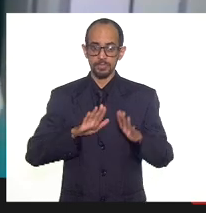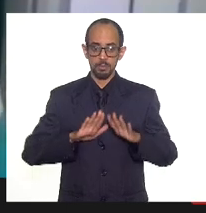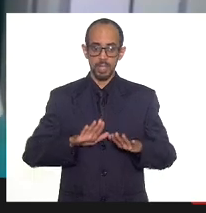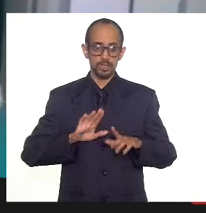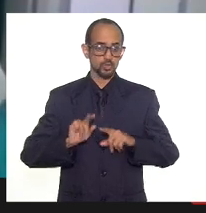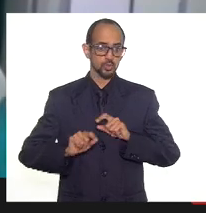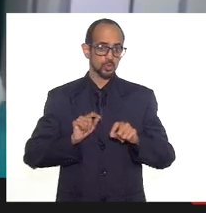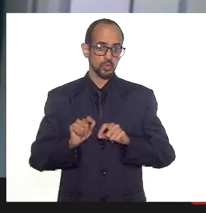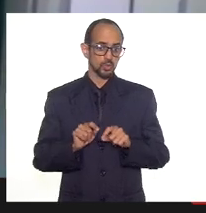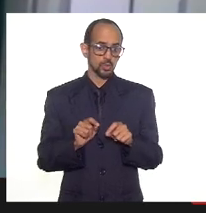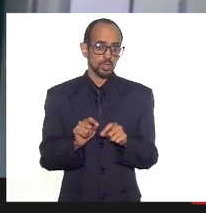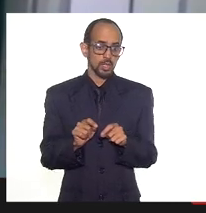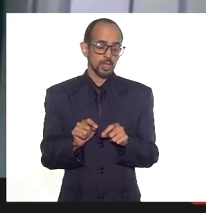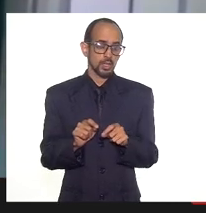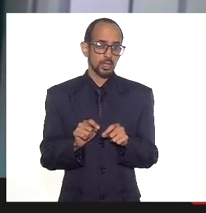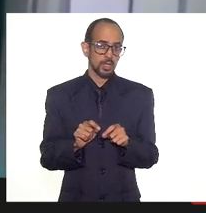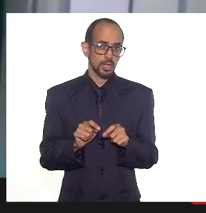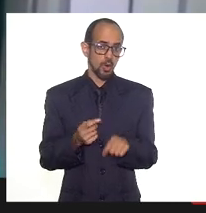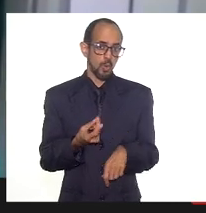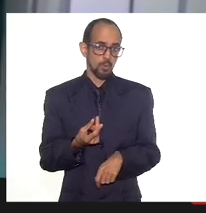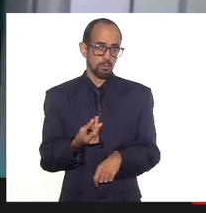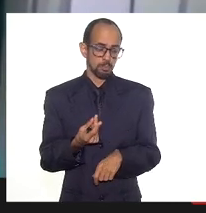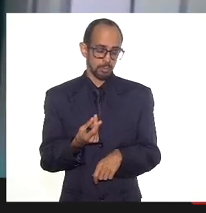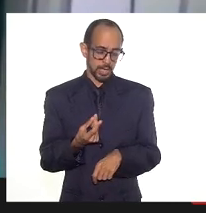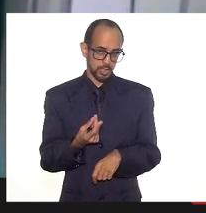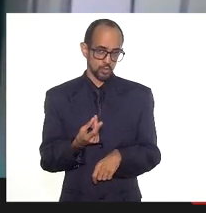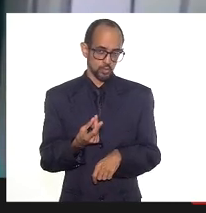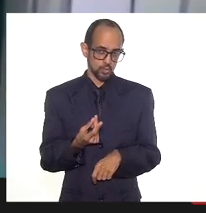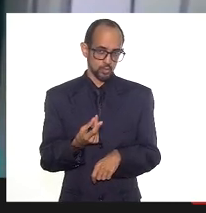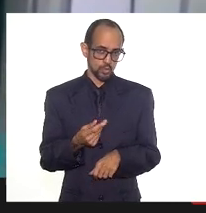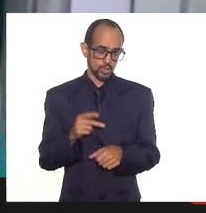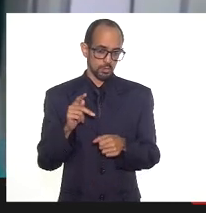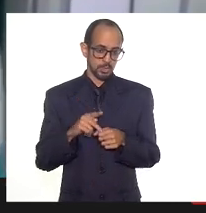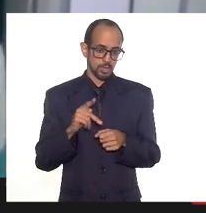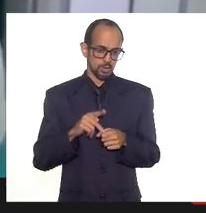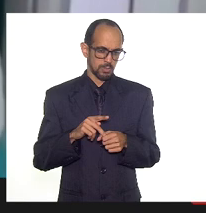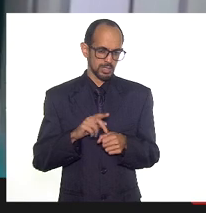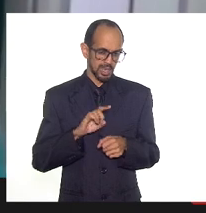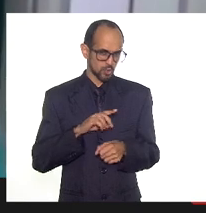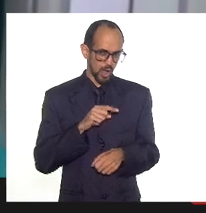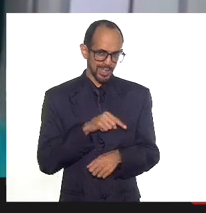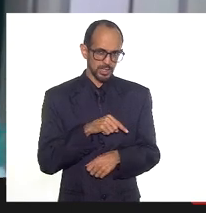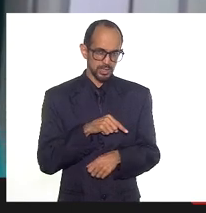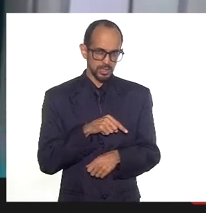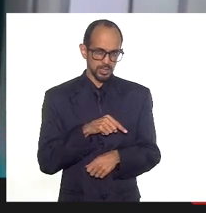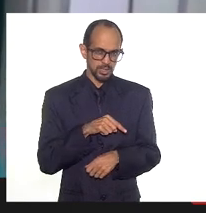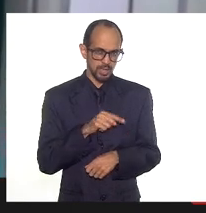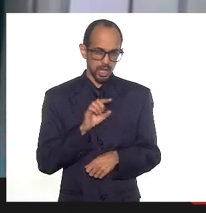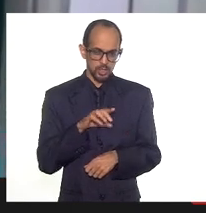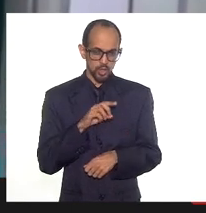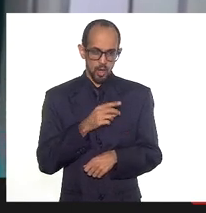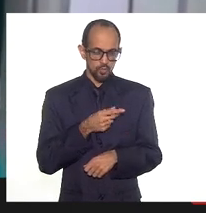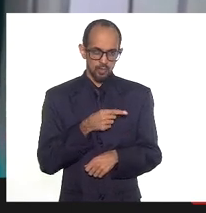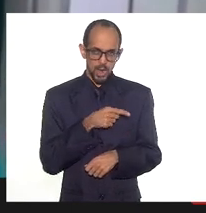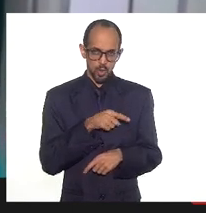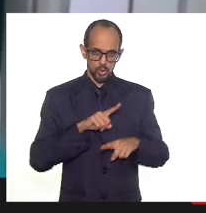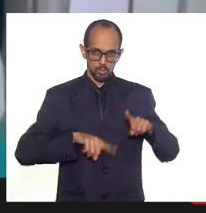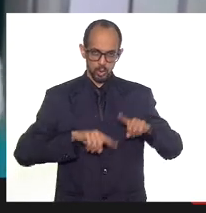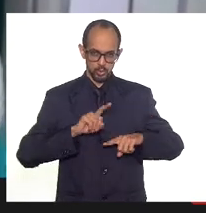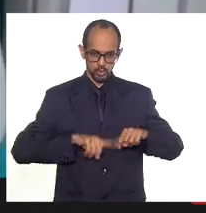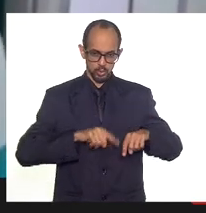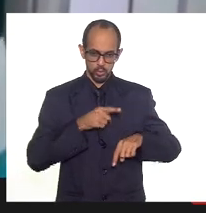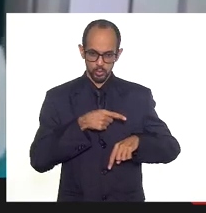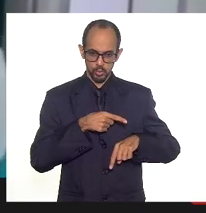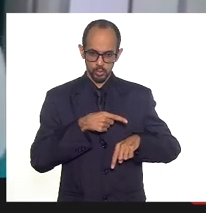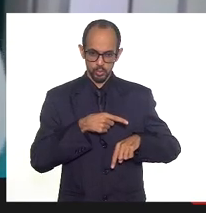assim, o preço a ser levado em conta pela Petrobras é só esse? É só o valor nominal do produto? Né?